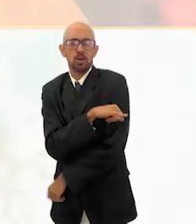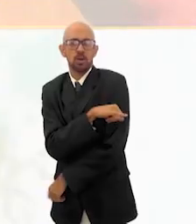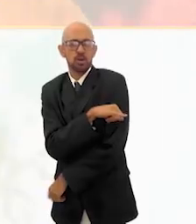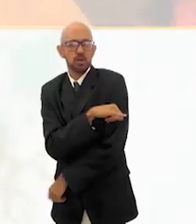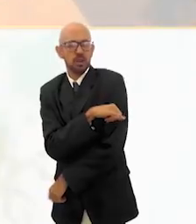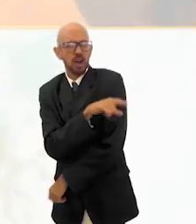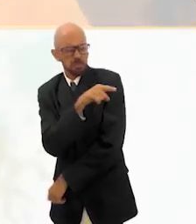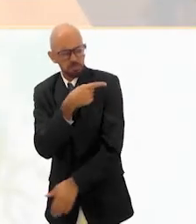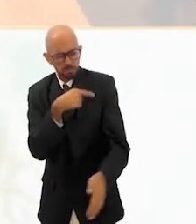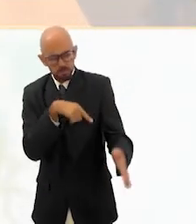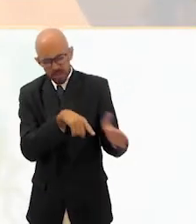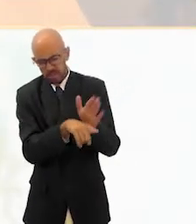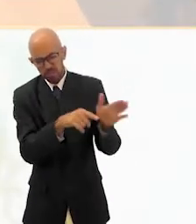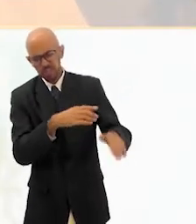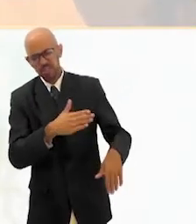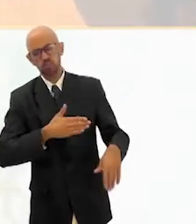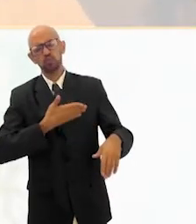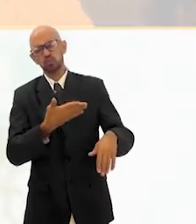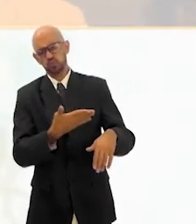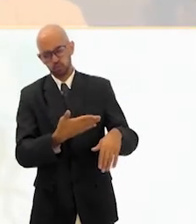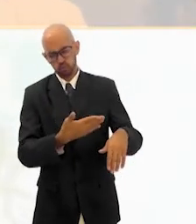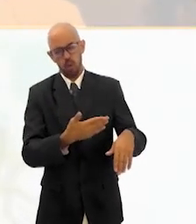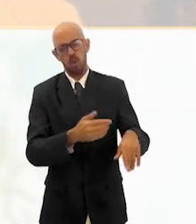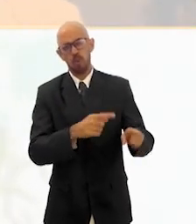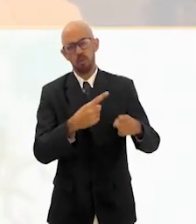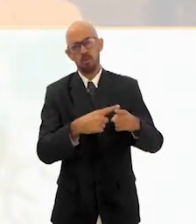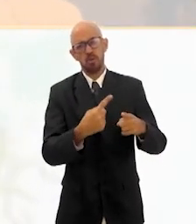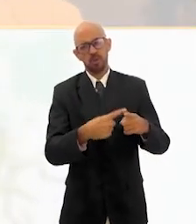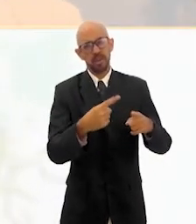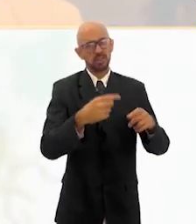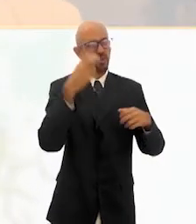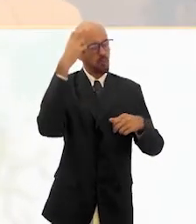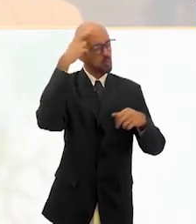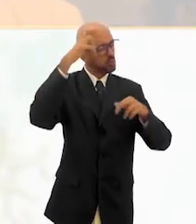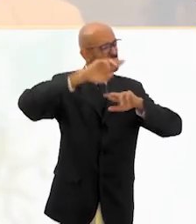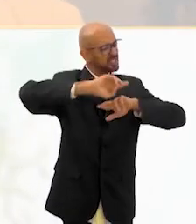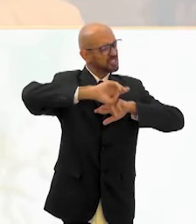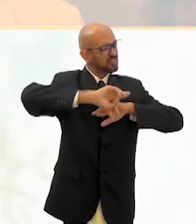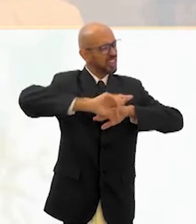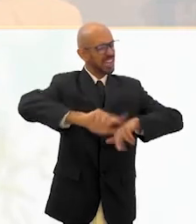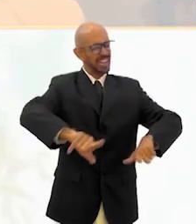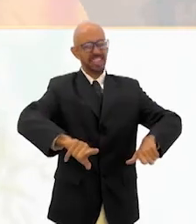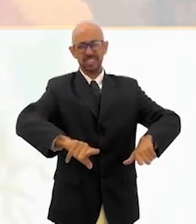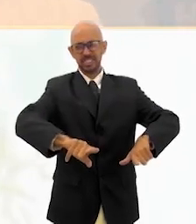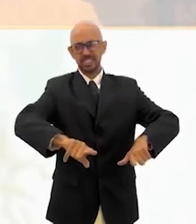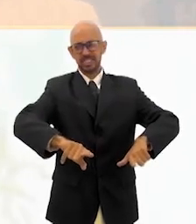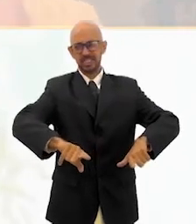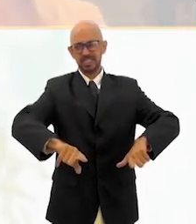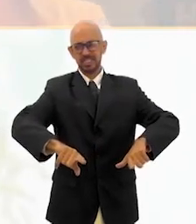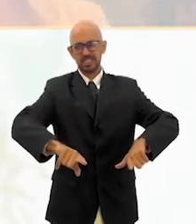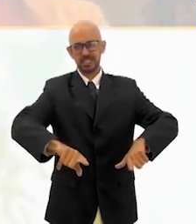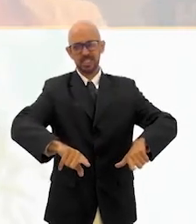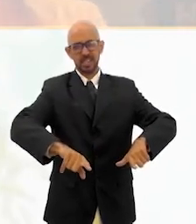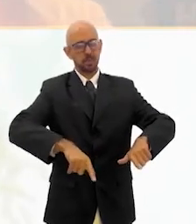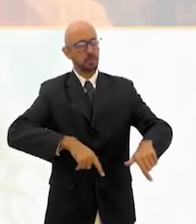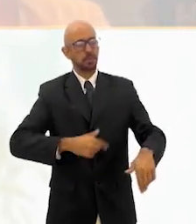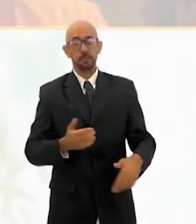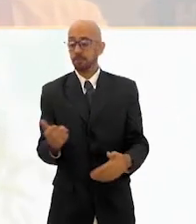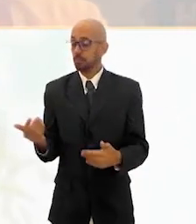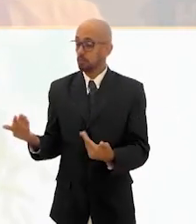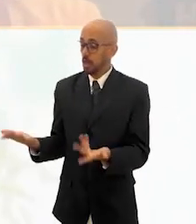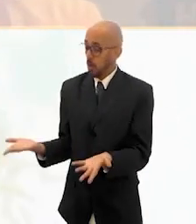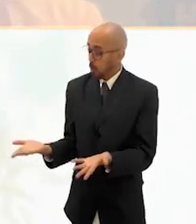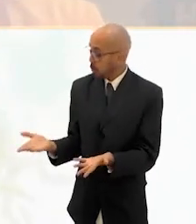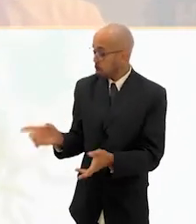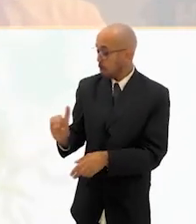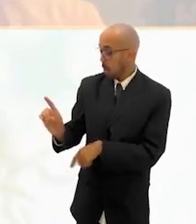mais Foi uma um jornada. choque muito grande para você, porque são culturas muito diferentes, Não foi, não, hábitos mais uma diferentes. vez